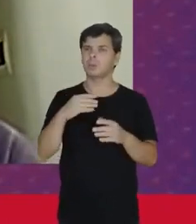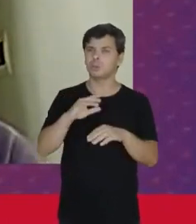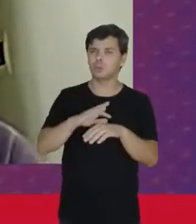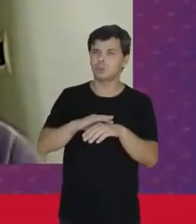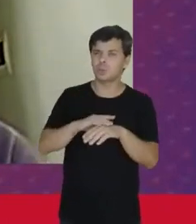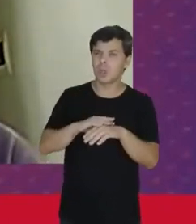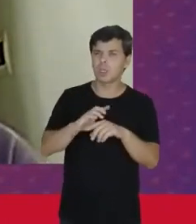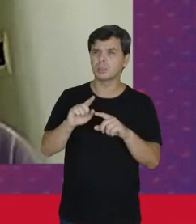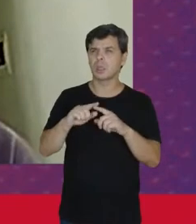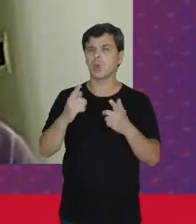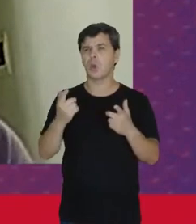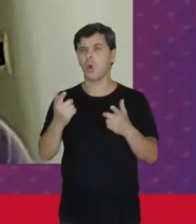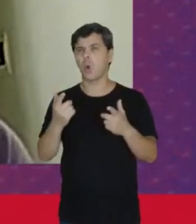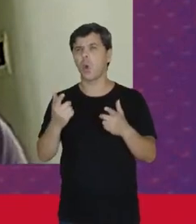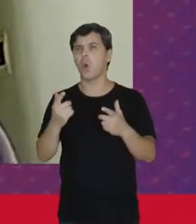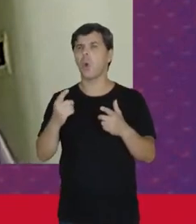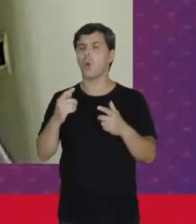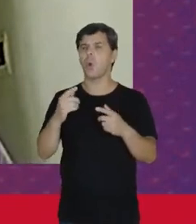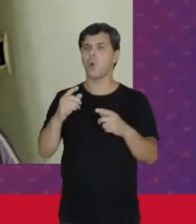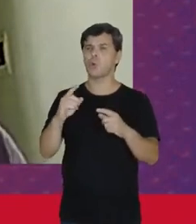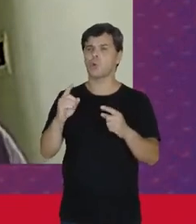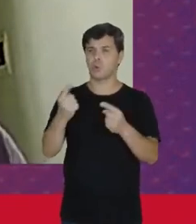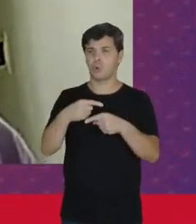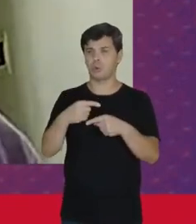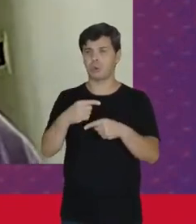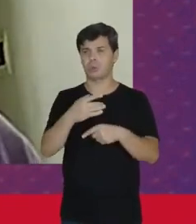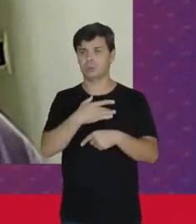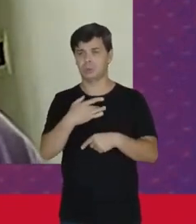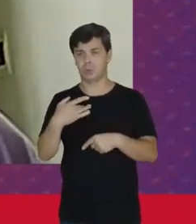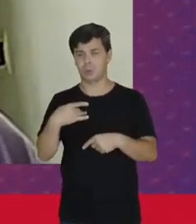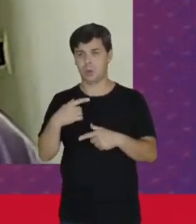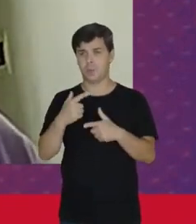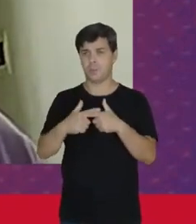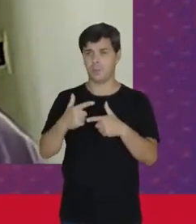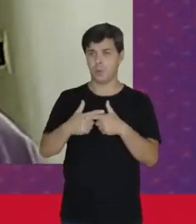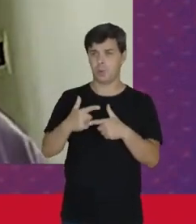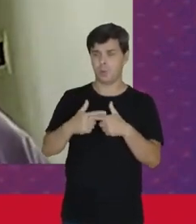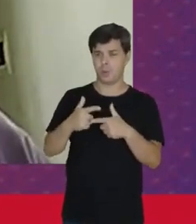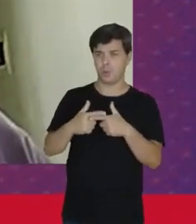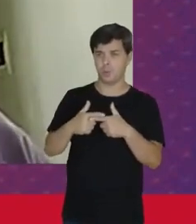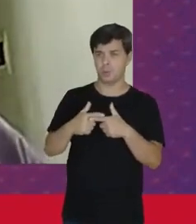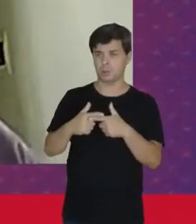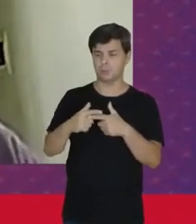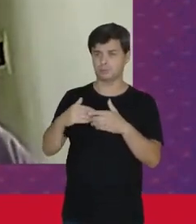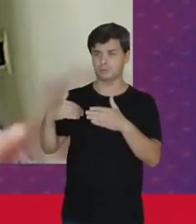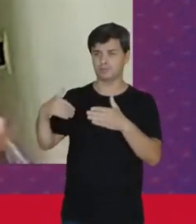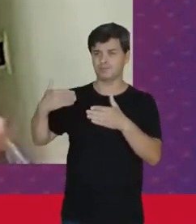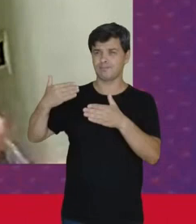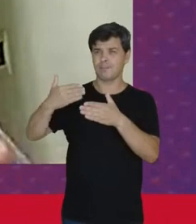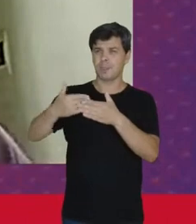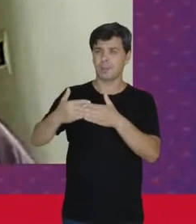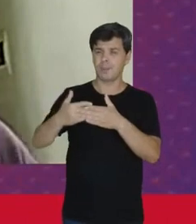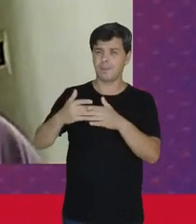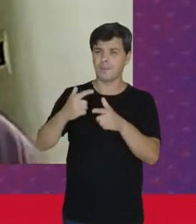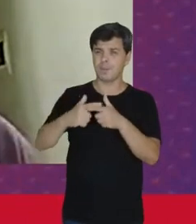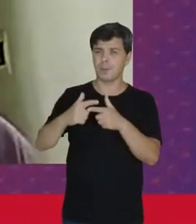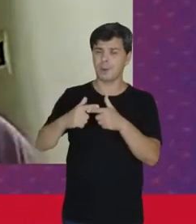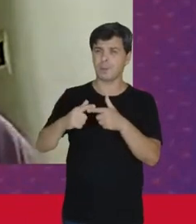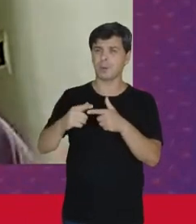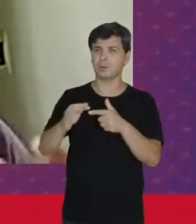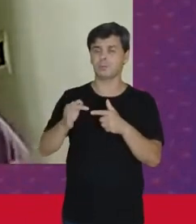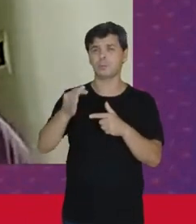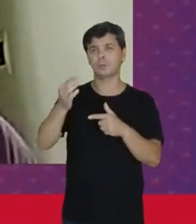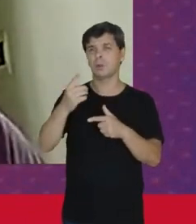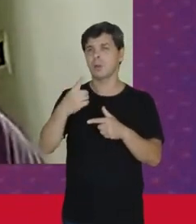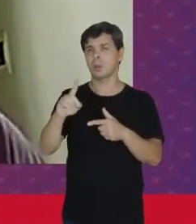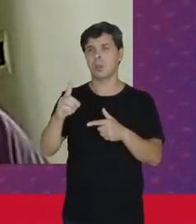qualquer outro tipo de efeito contra a saúde, que sejam problemas de saúde crônica, ou seja, que vão se agravando ao longo do tempo,